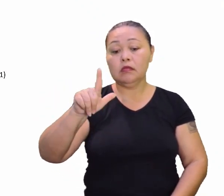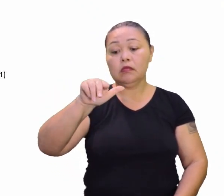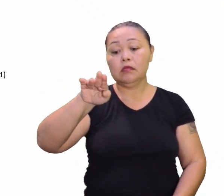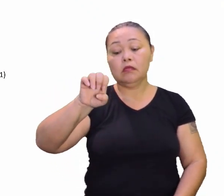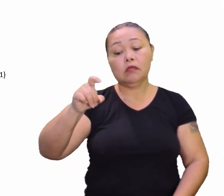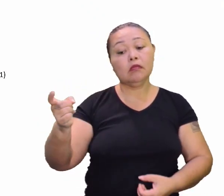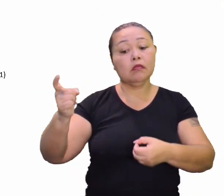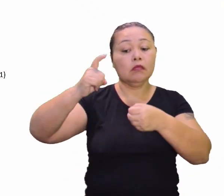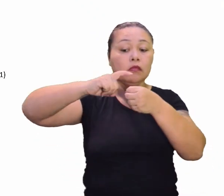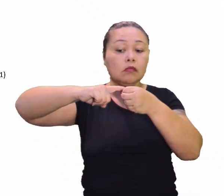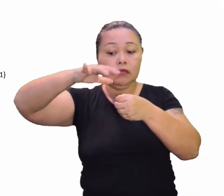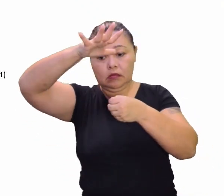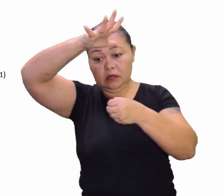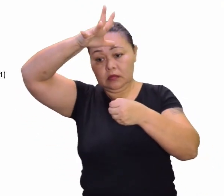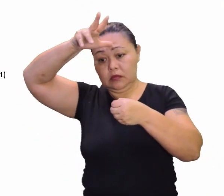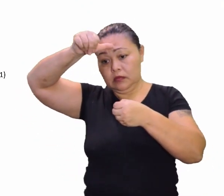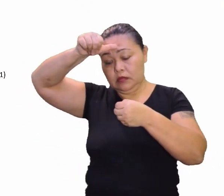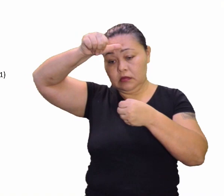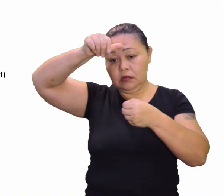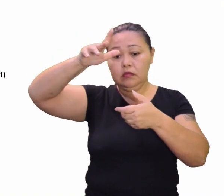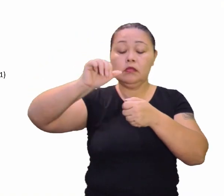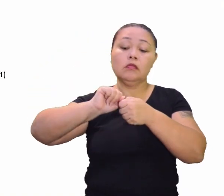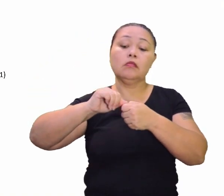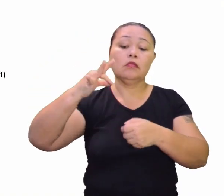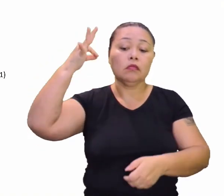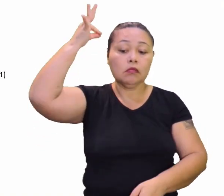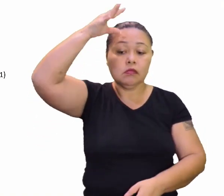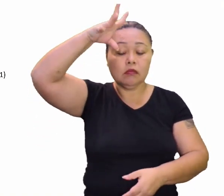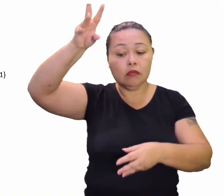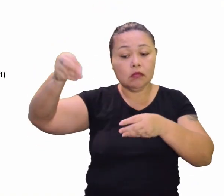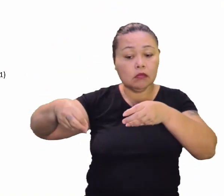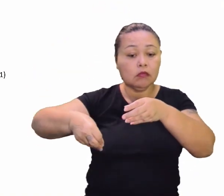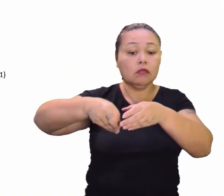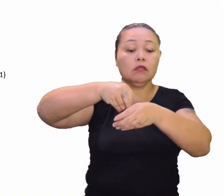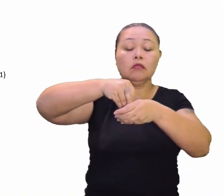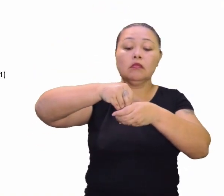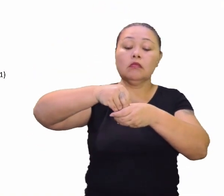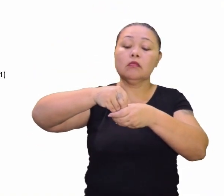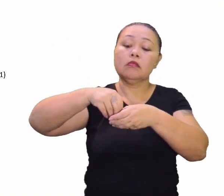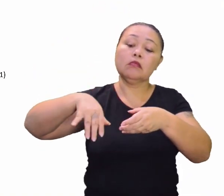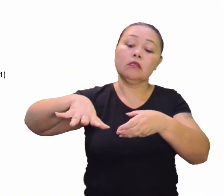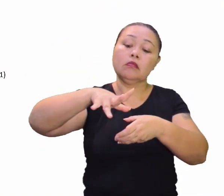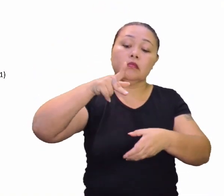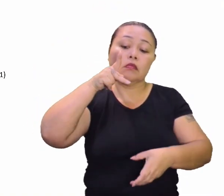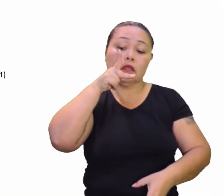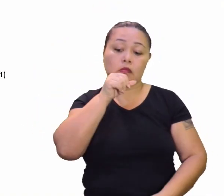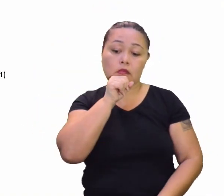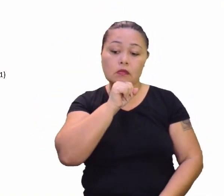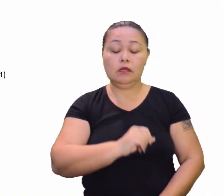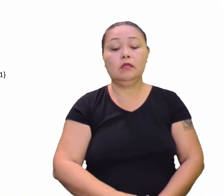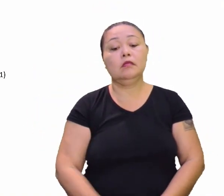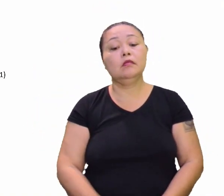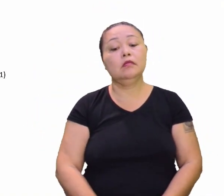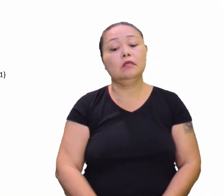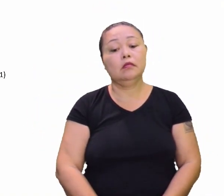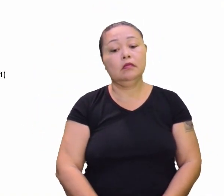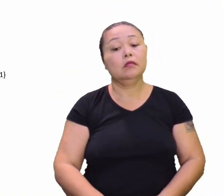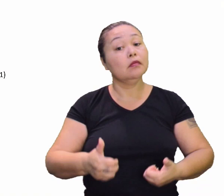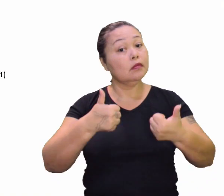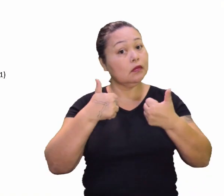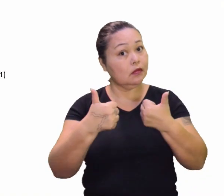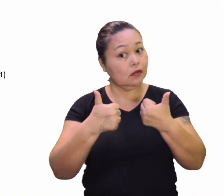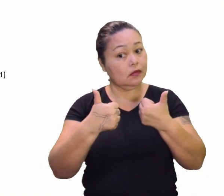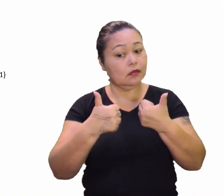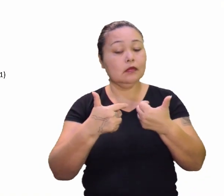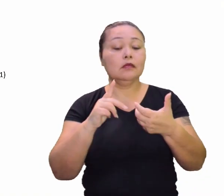Lábrea volta para o Amazonas e Santo Antônio foi incorporado aí ao espaço de Porto Velho.